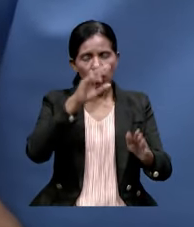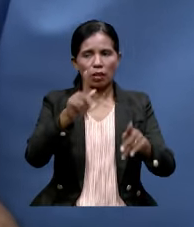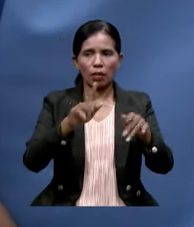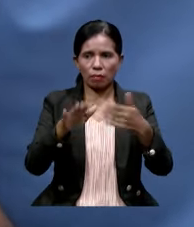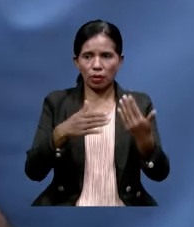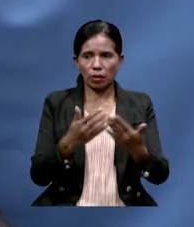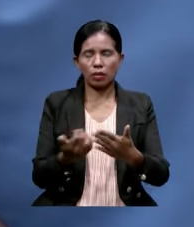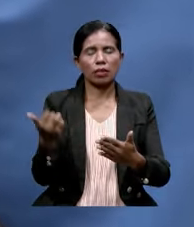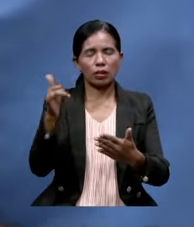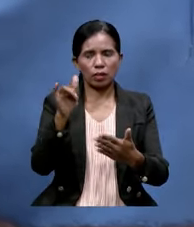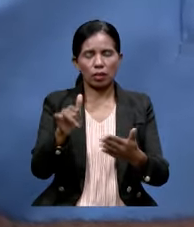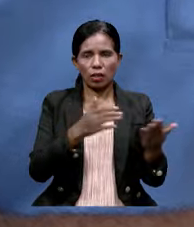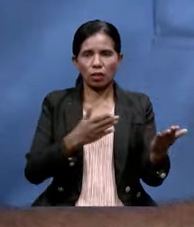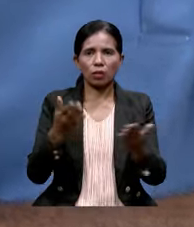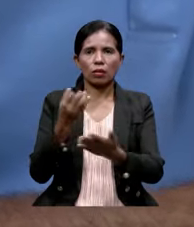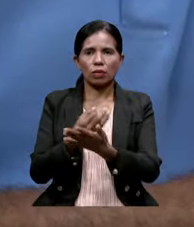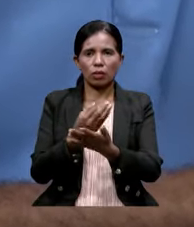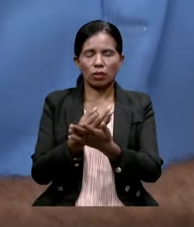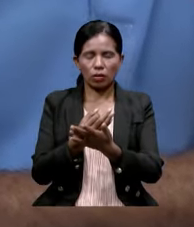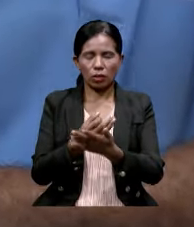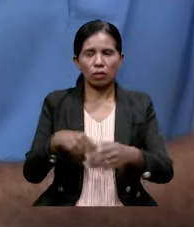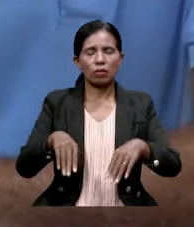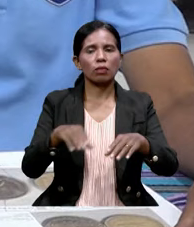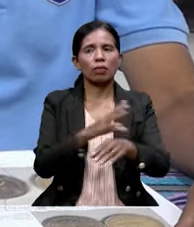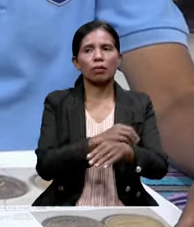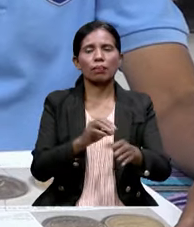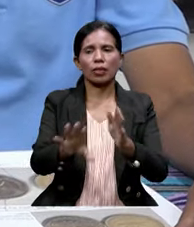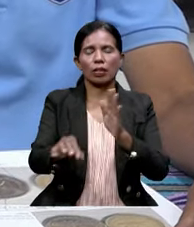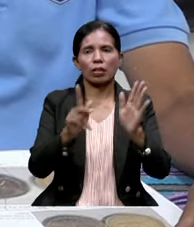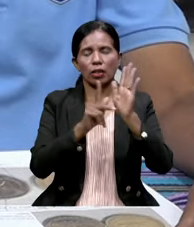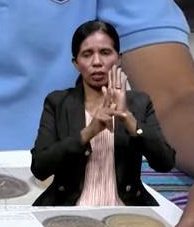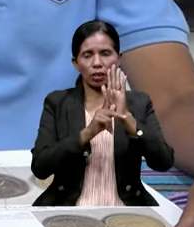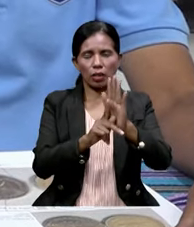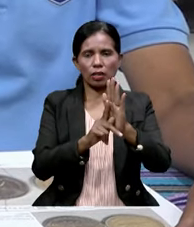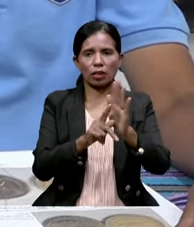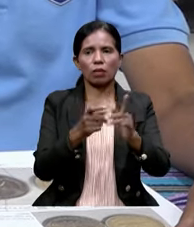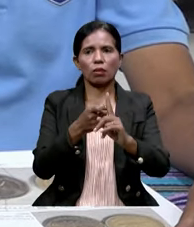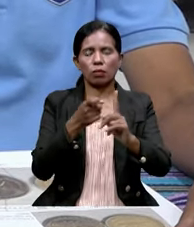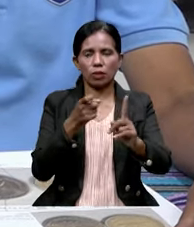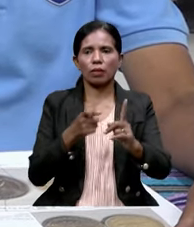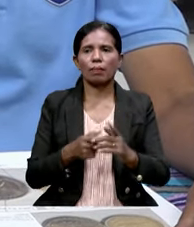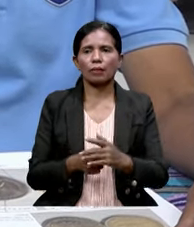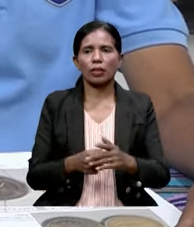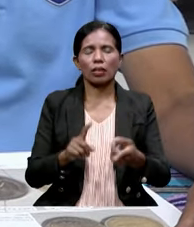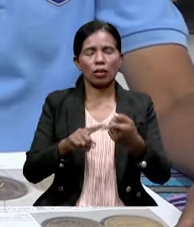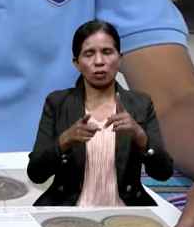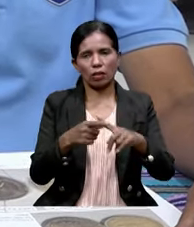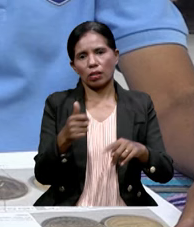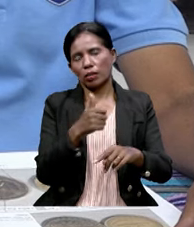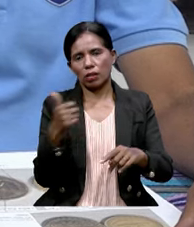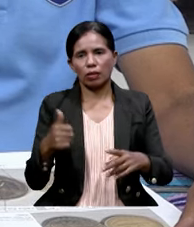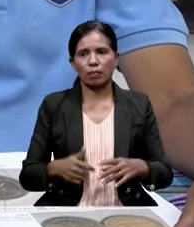vema, lori osa né, hala circulação. Aheta no na keisa usi tenia maluk balu